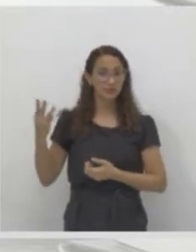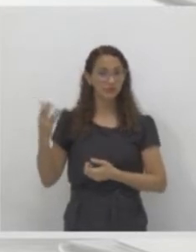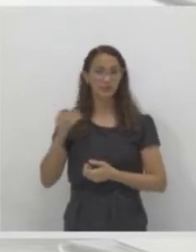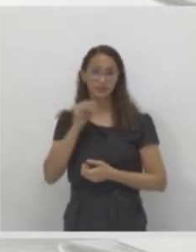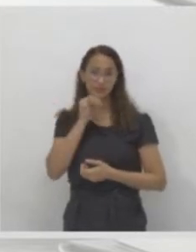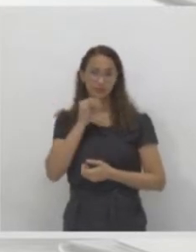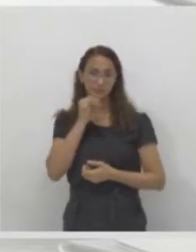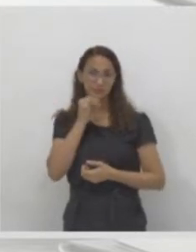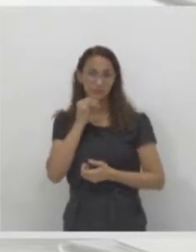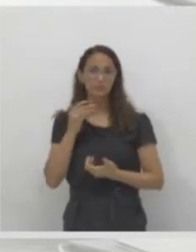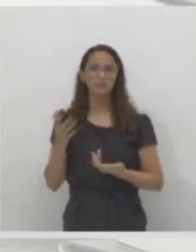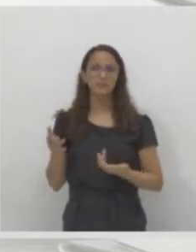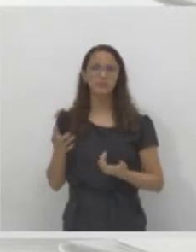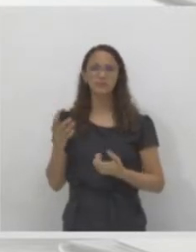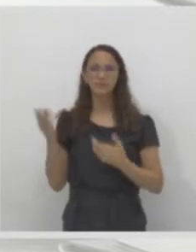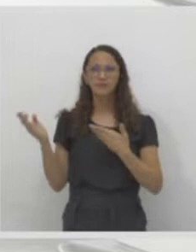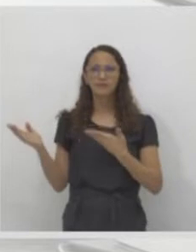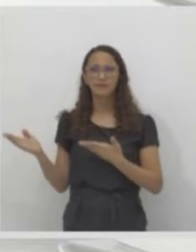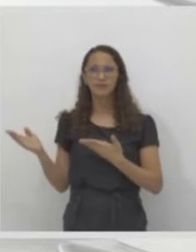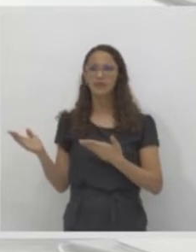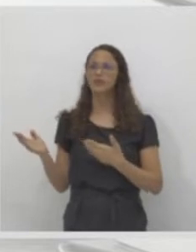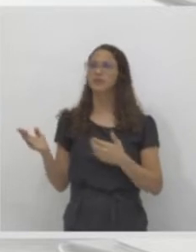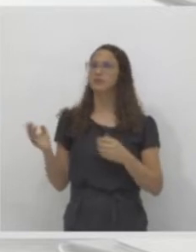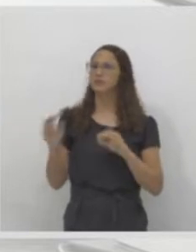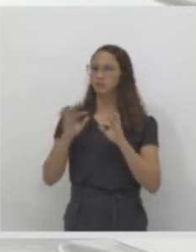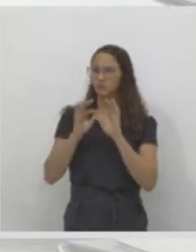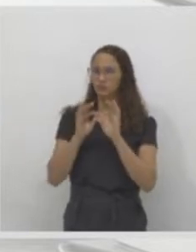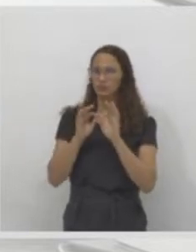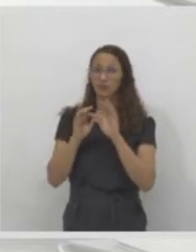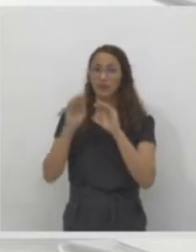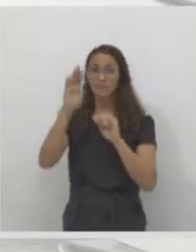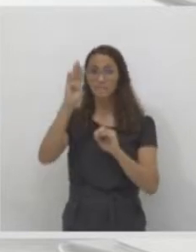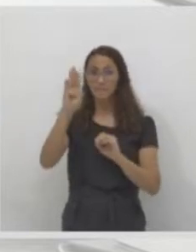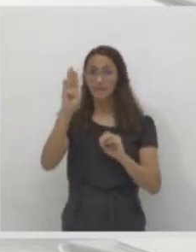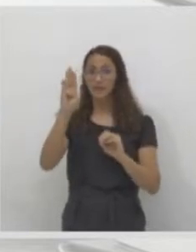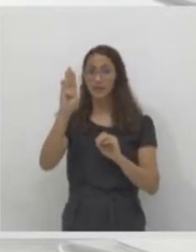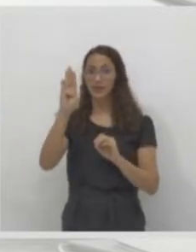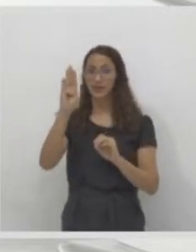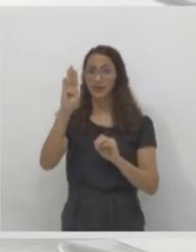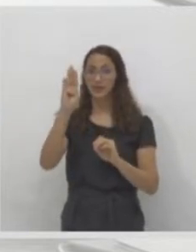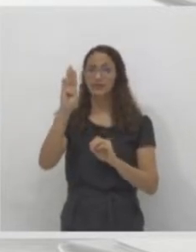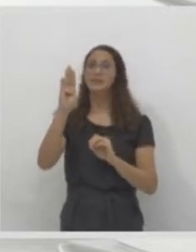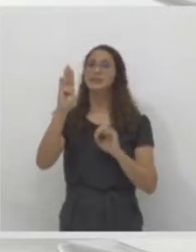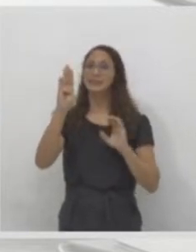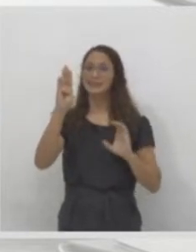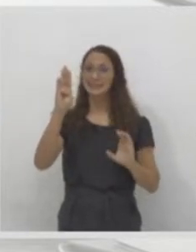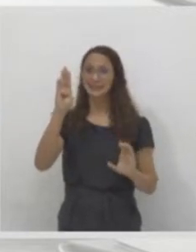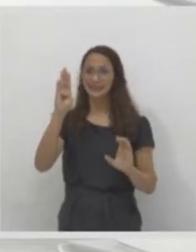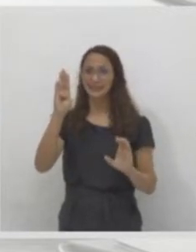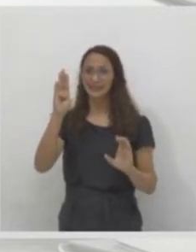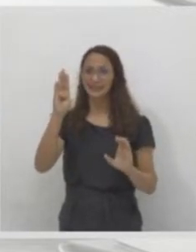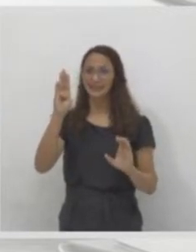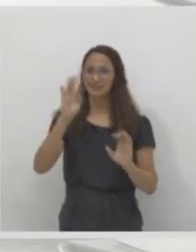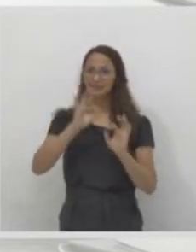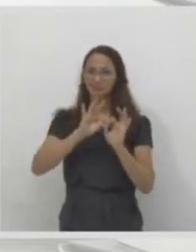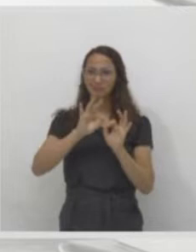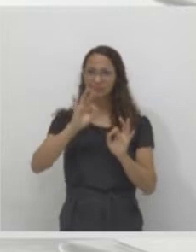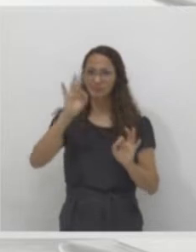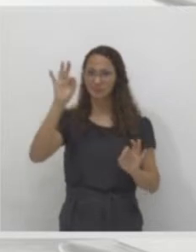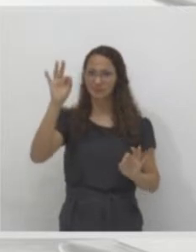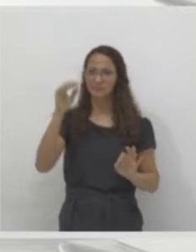exemplo. Vejam aqui o segmento BC, que mede